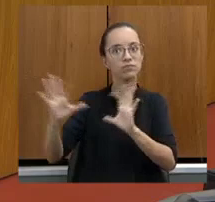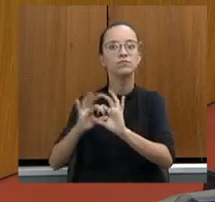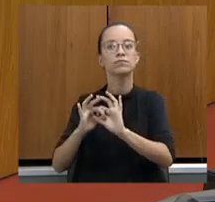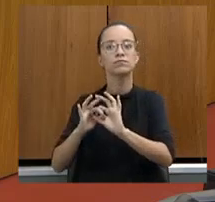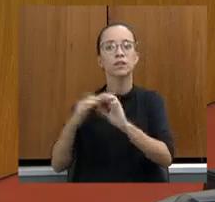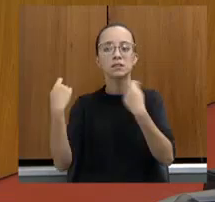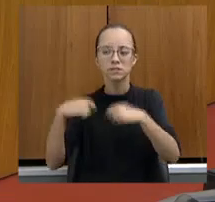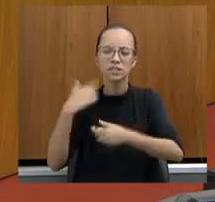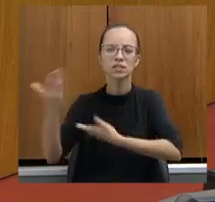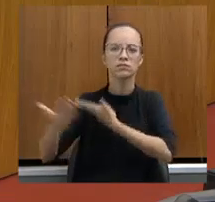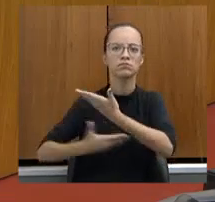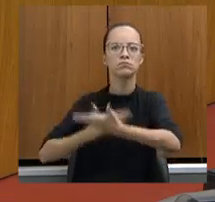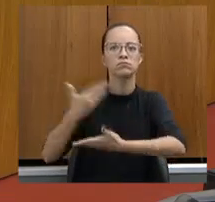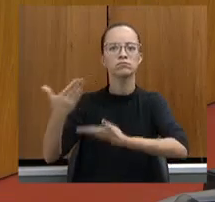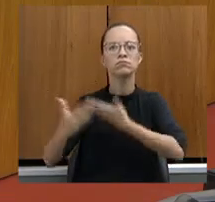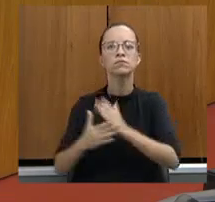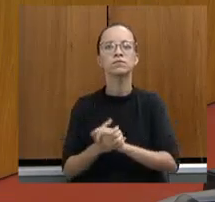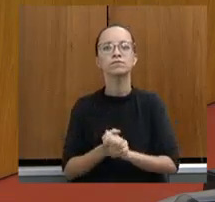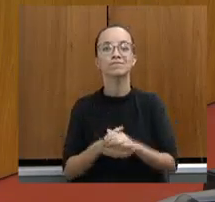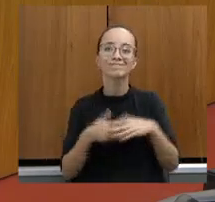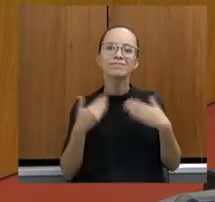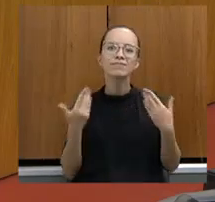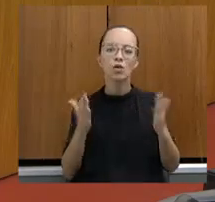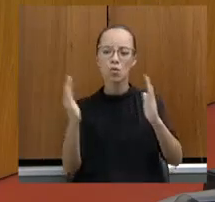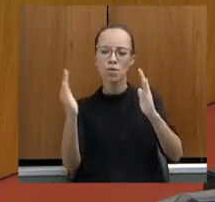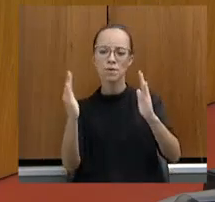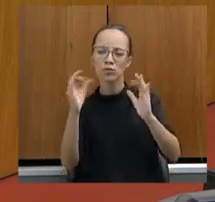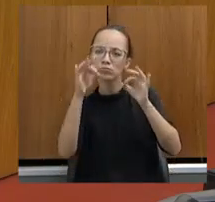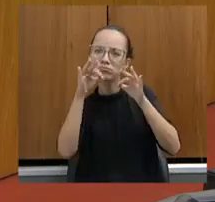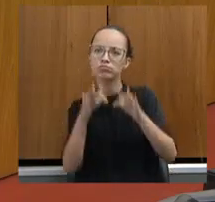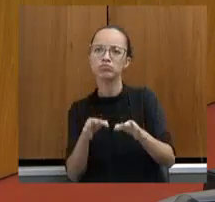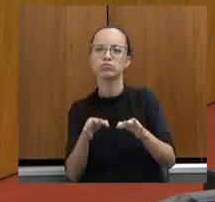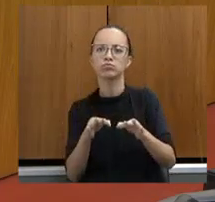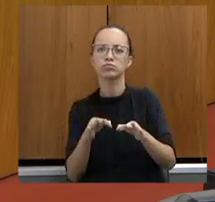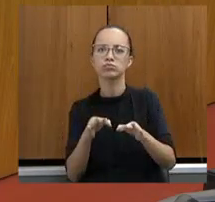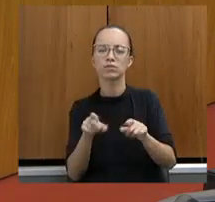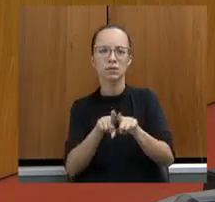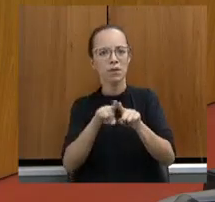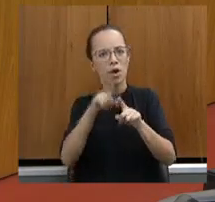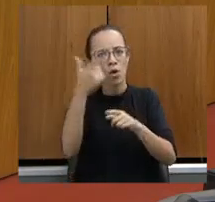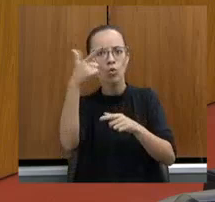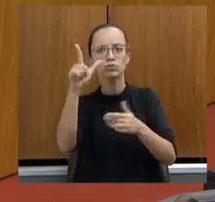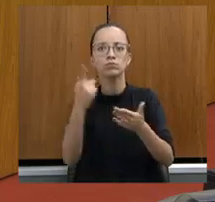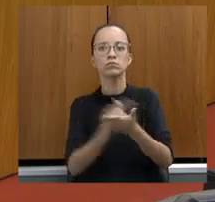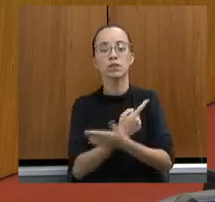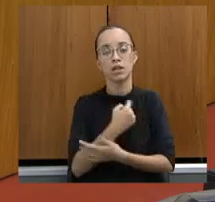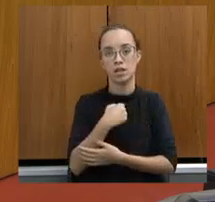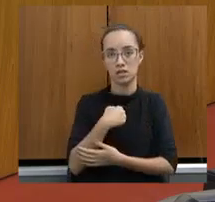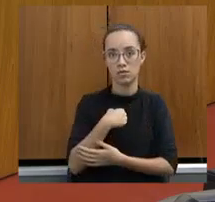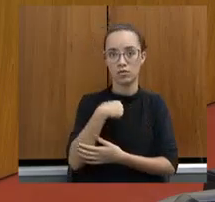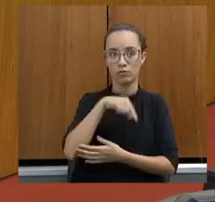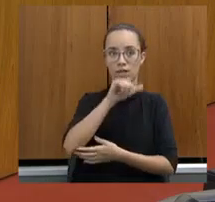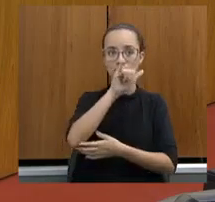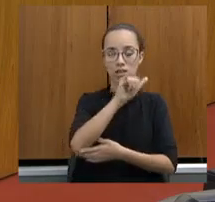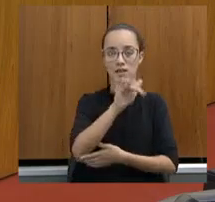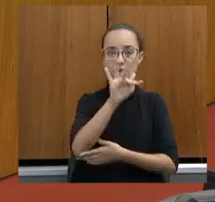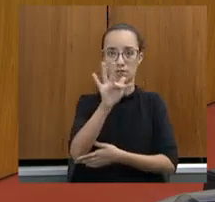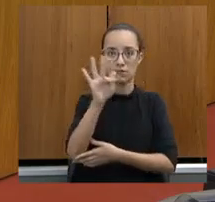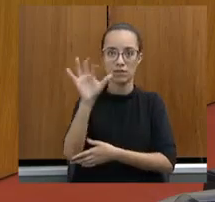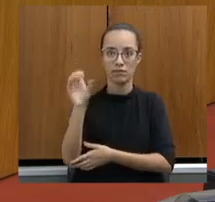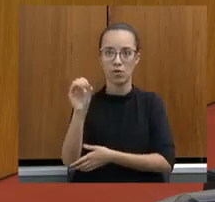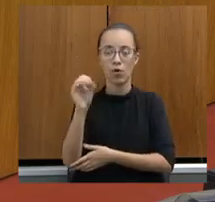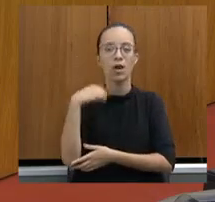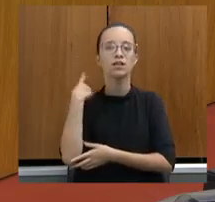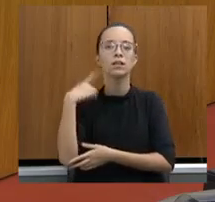um tem que saber a sua então foi um momento justo assim como os demais eu estava na ffo e